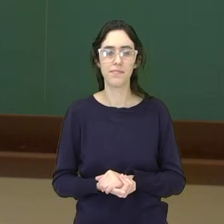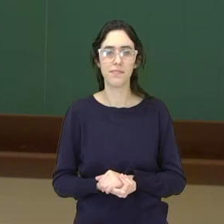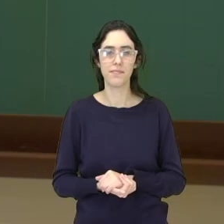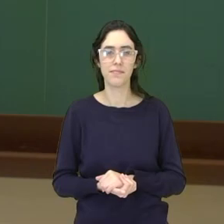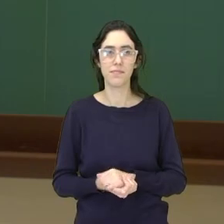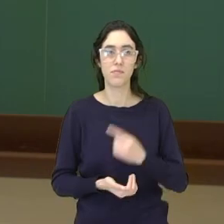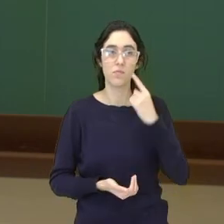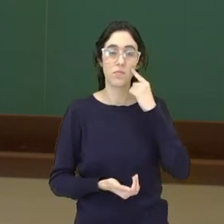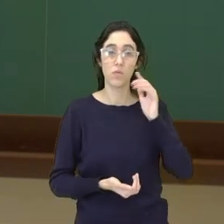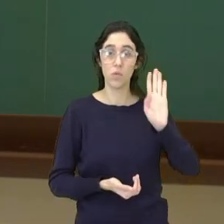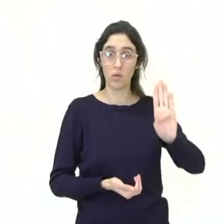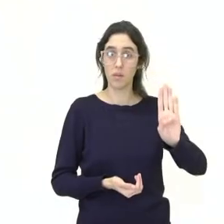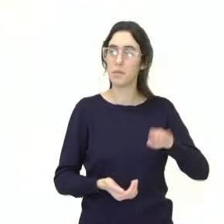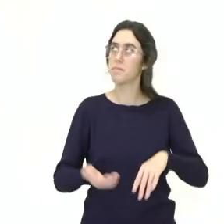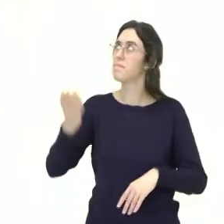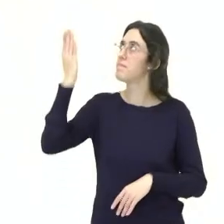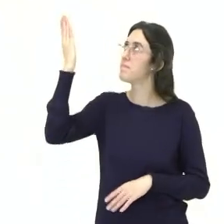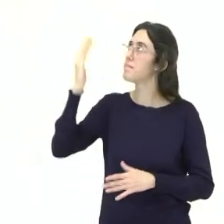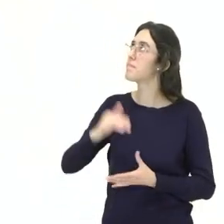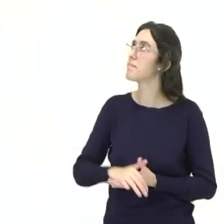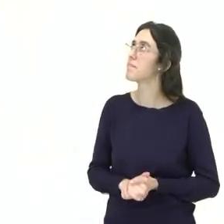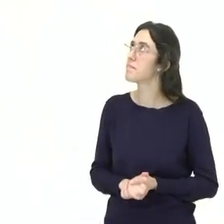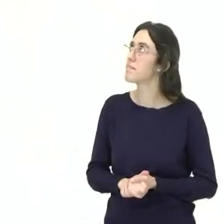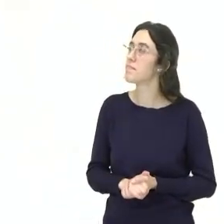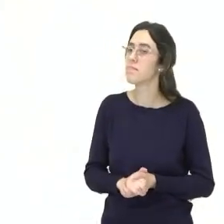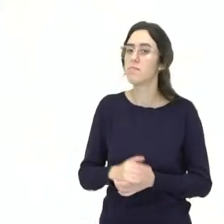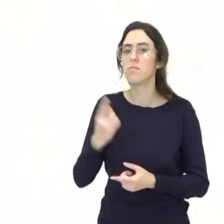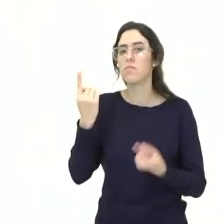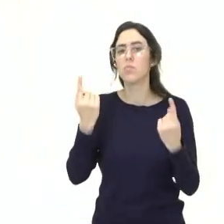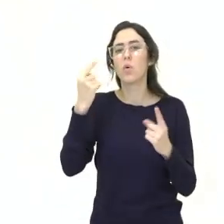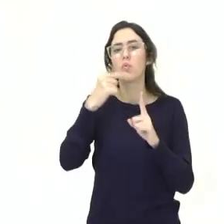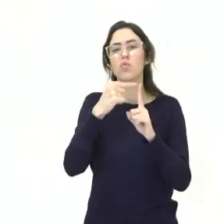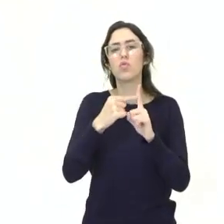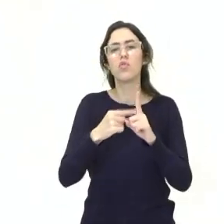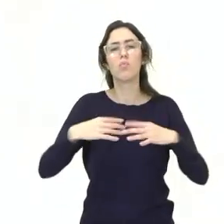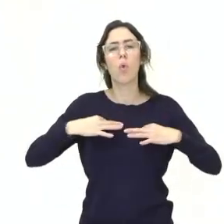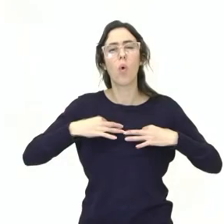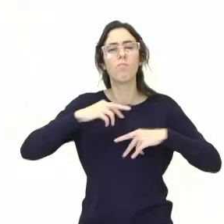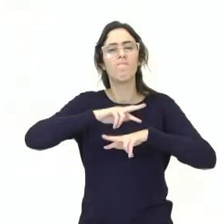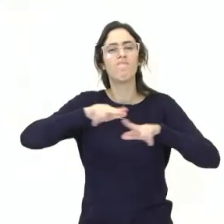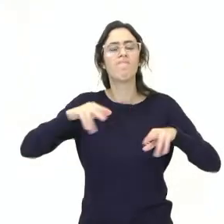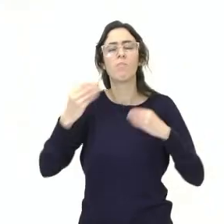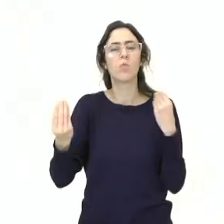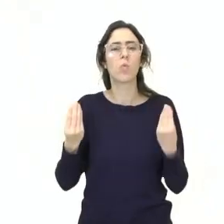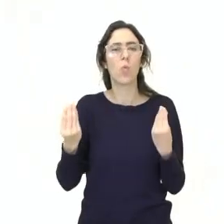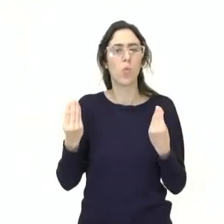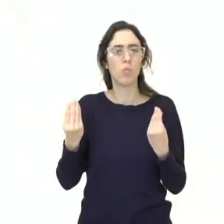Letra B agora. Quantas são as composições de vestuário possíveis neste sorteio?